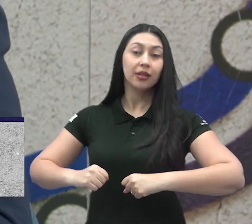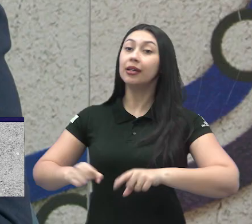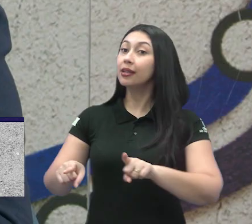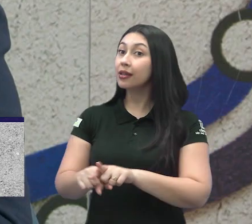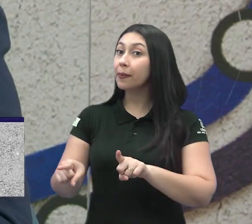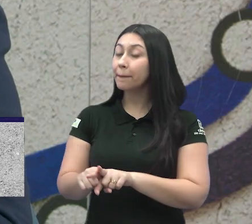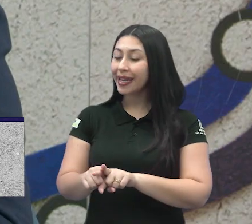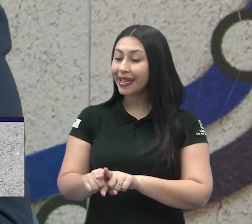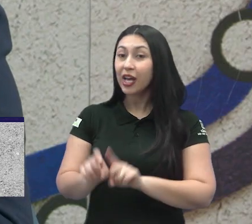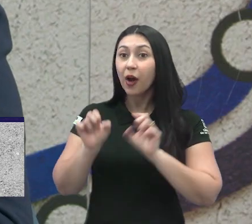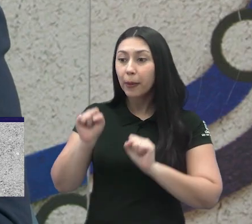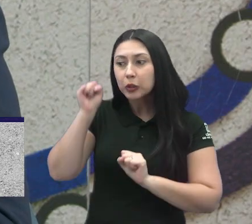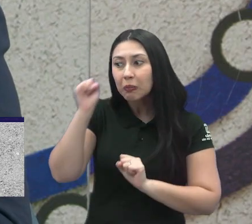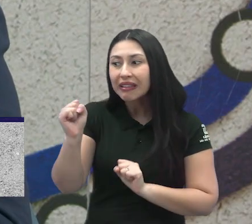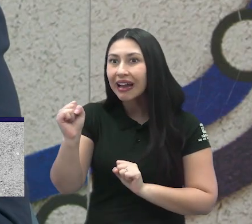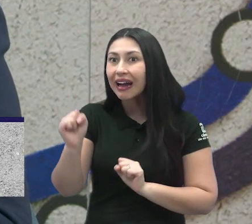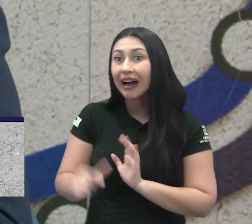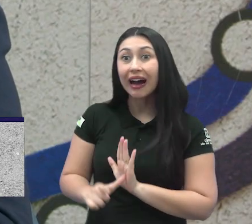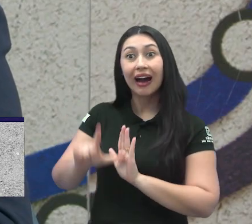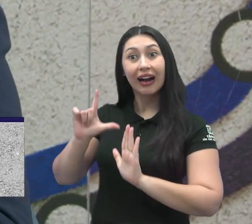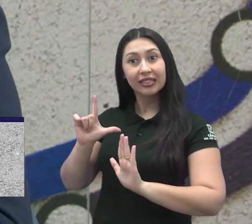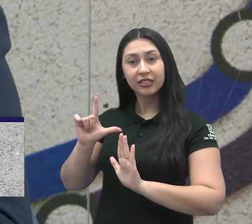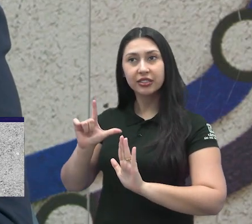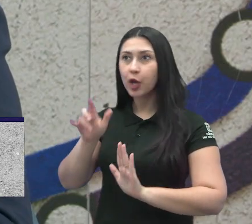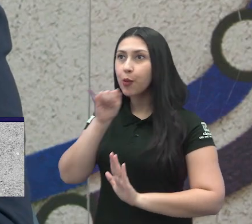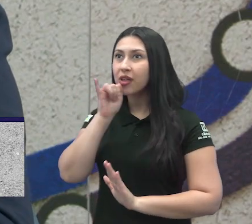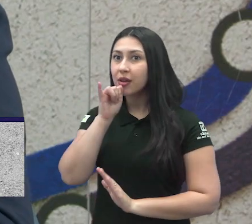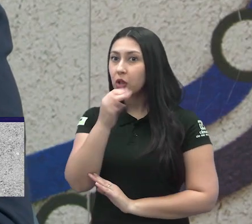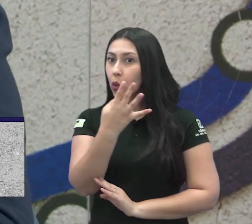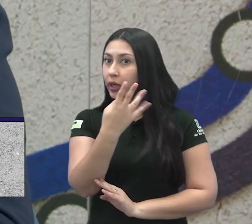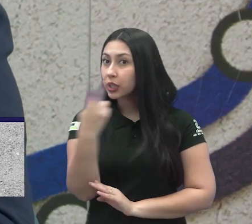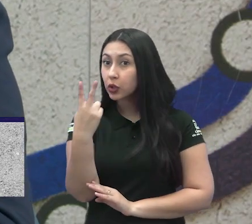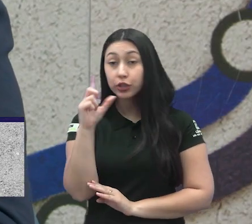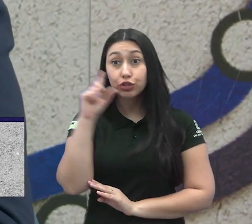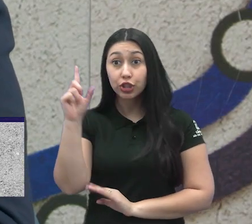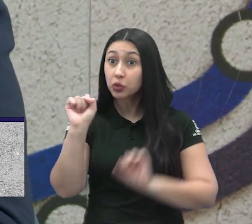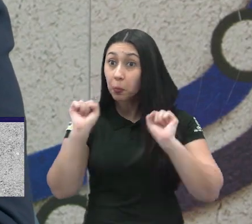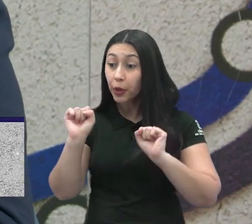terminados mais rapidamente, às vezes tem um ciclo de 42 dias de produção, engorda.